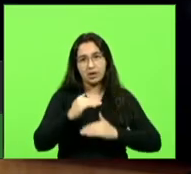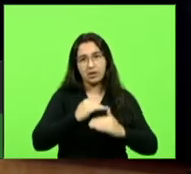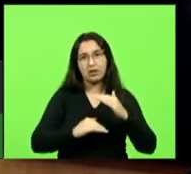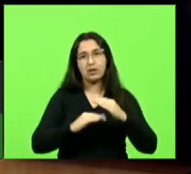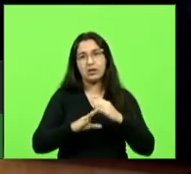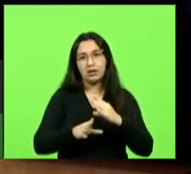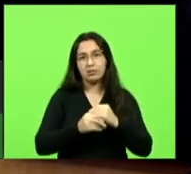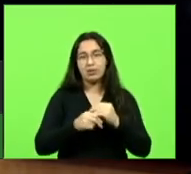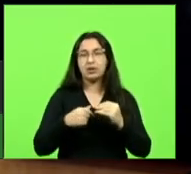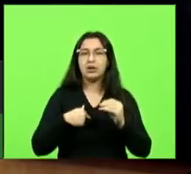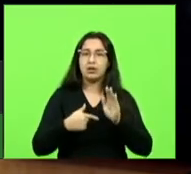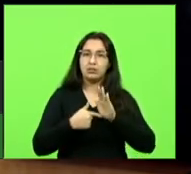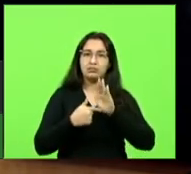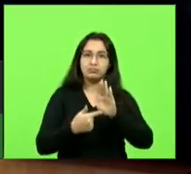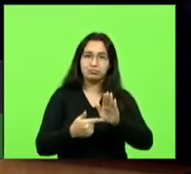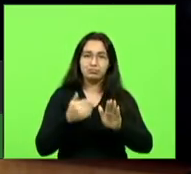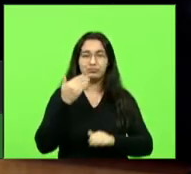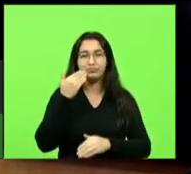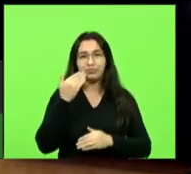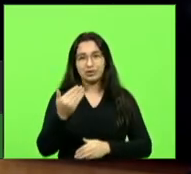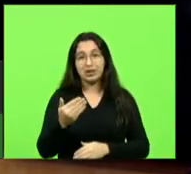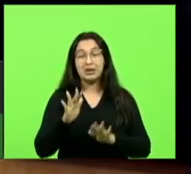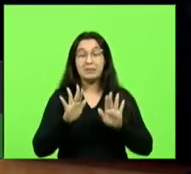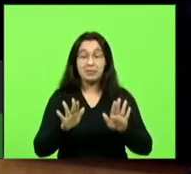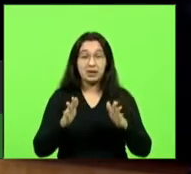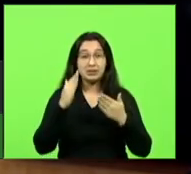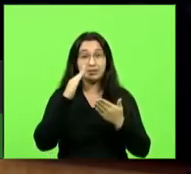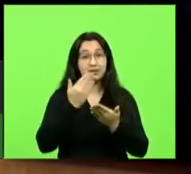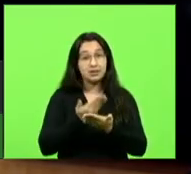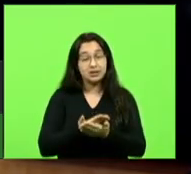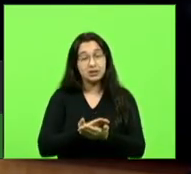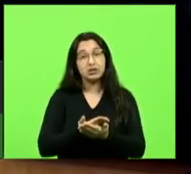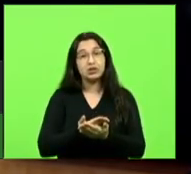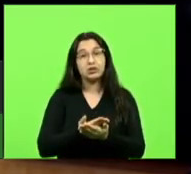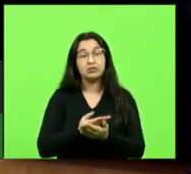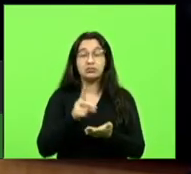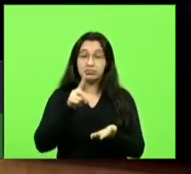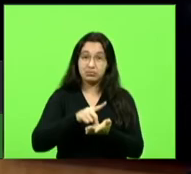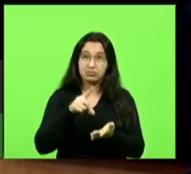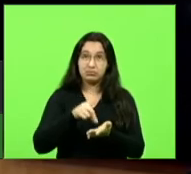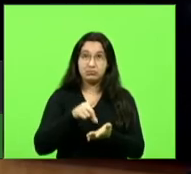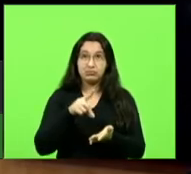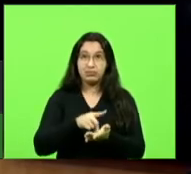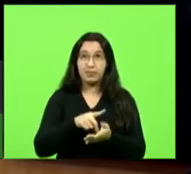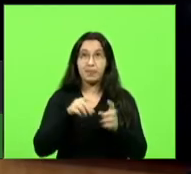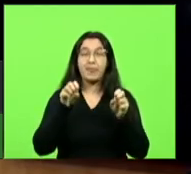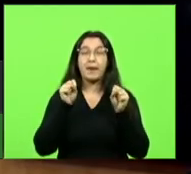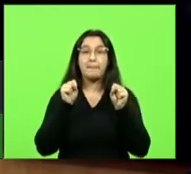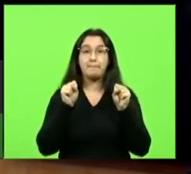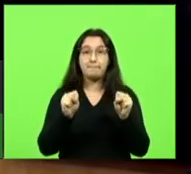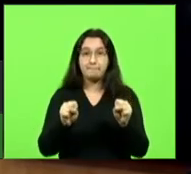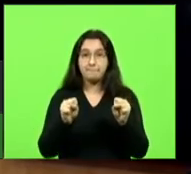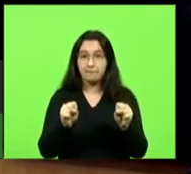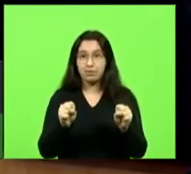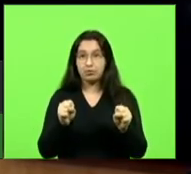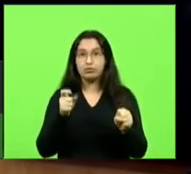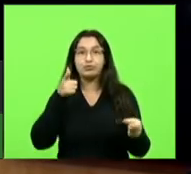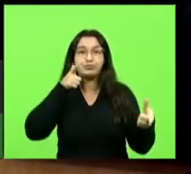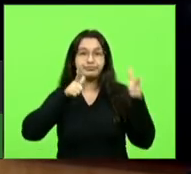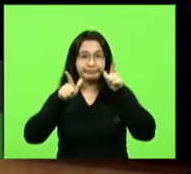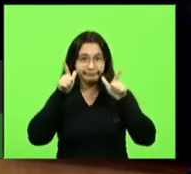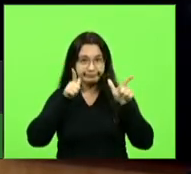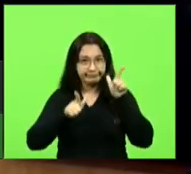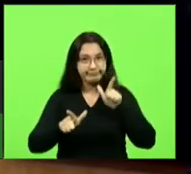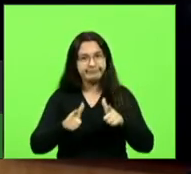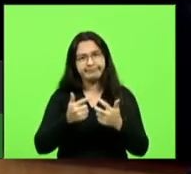que eu apresentei, mas eu acredito, sinceramente, que é possível avançar nesse diálogo